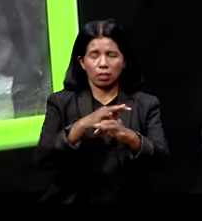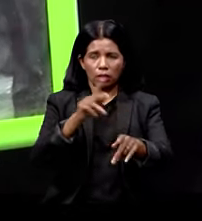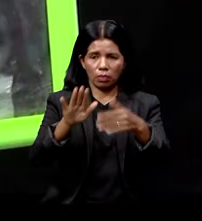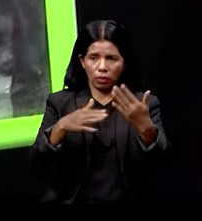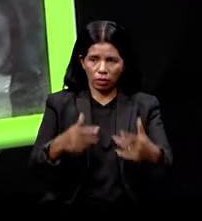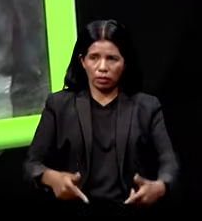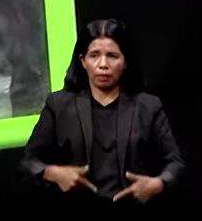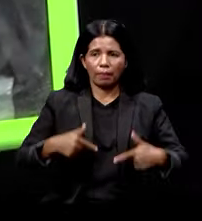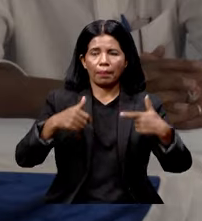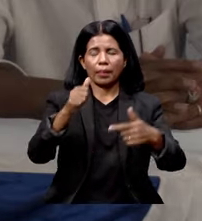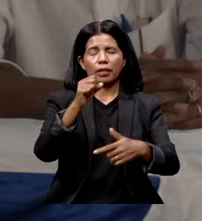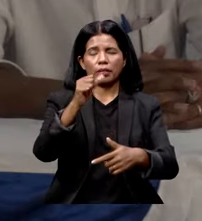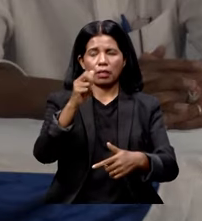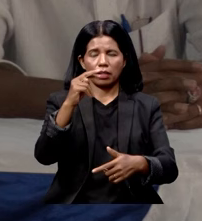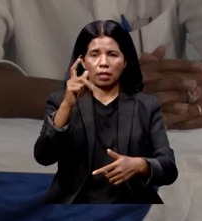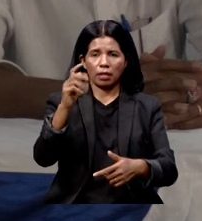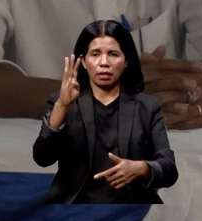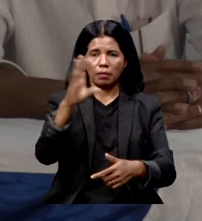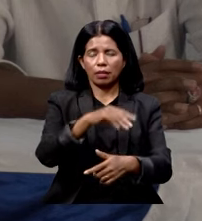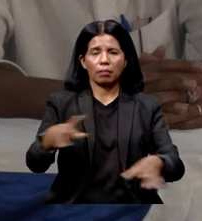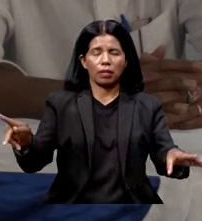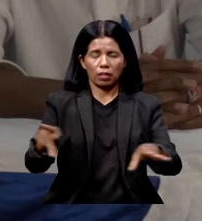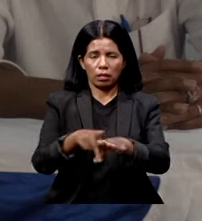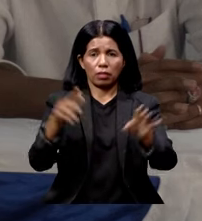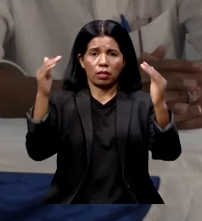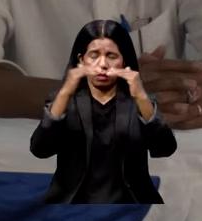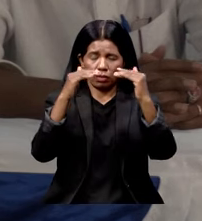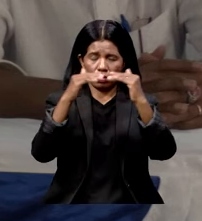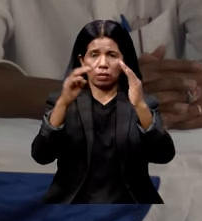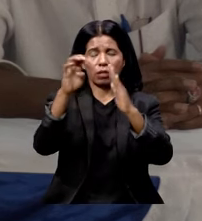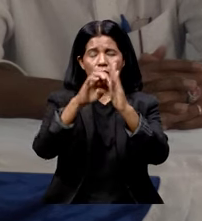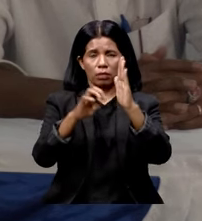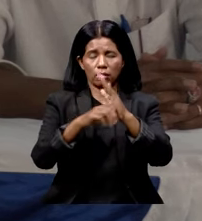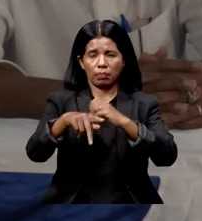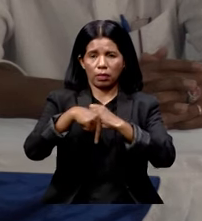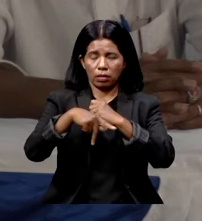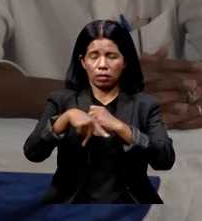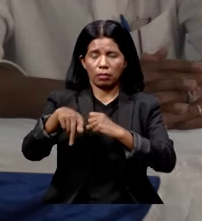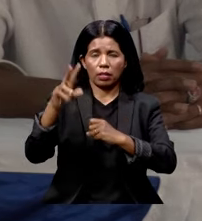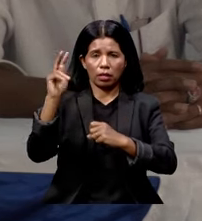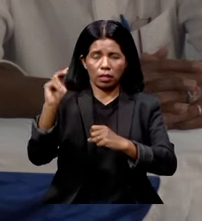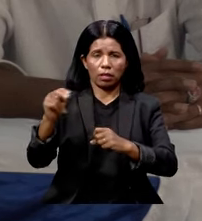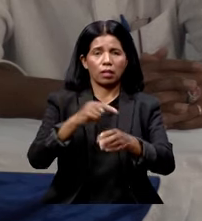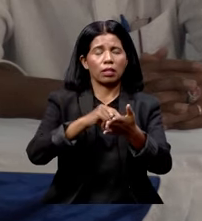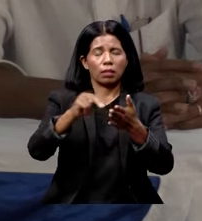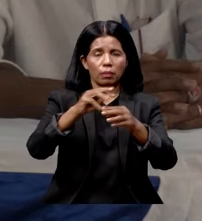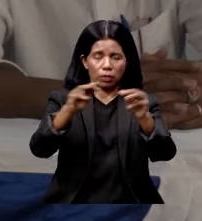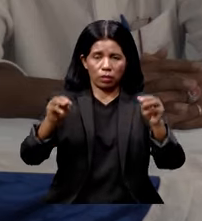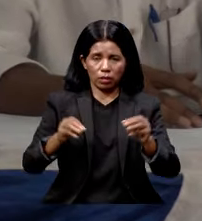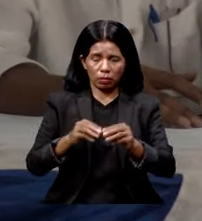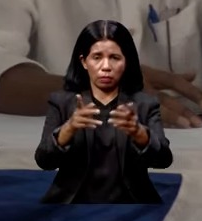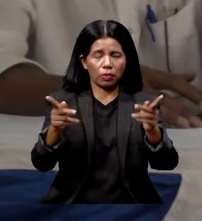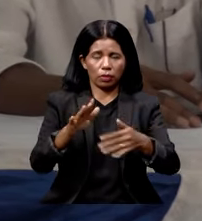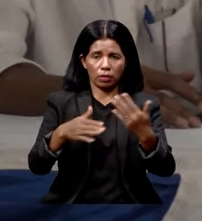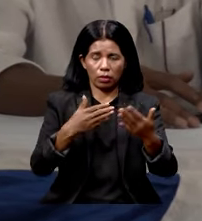Nemores. Asanami Sabino ato questão ne ba hira participa iha encontro ho estrutura Partido Democrático nível município no posto sila, ho di prepara